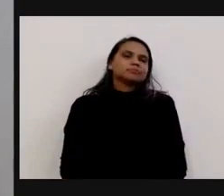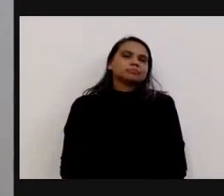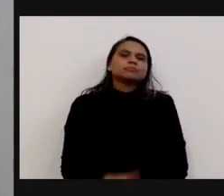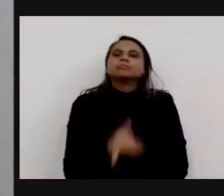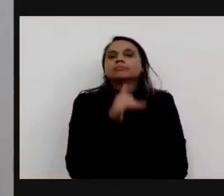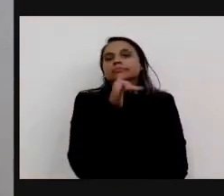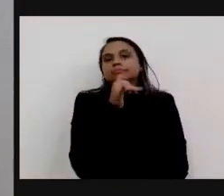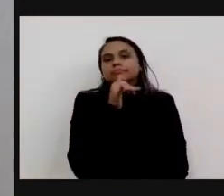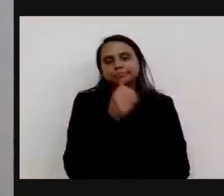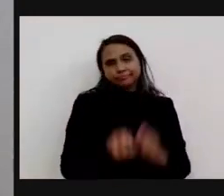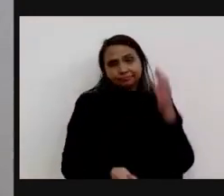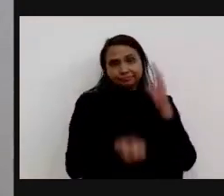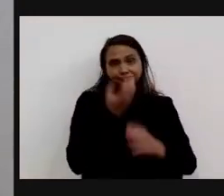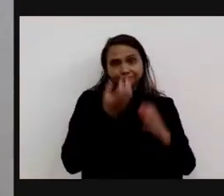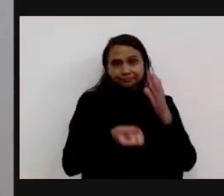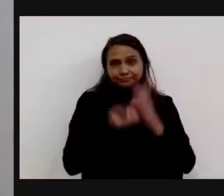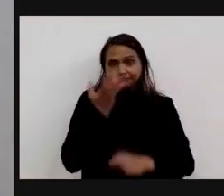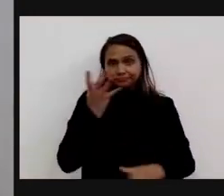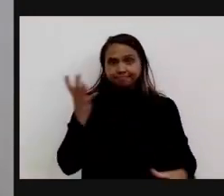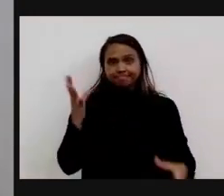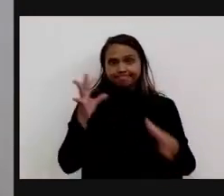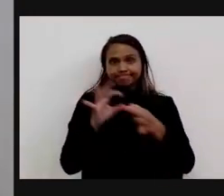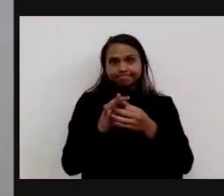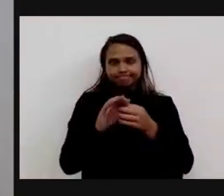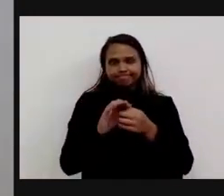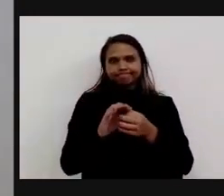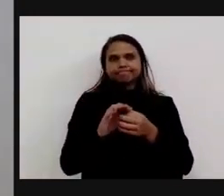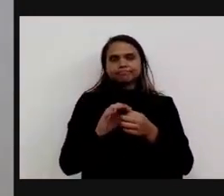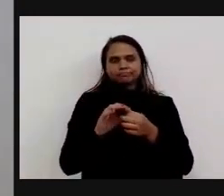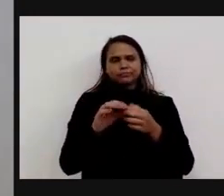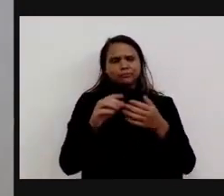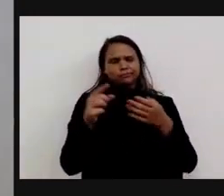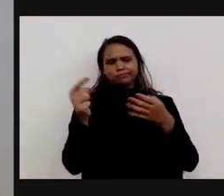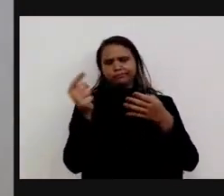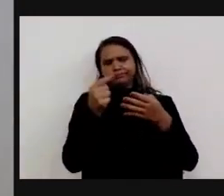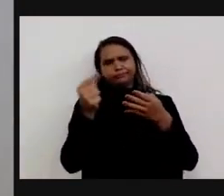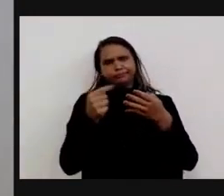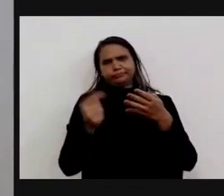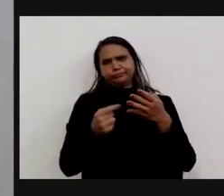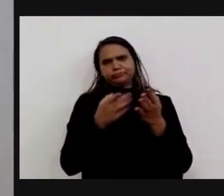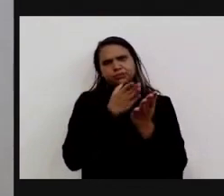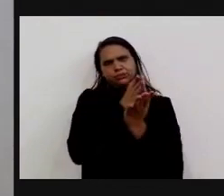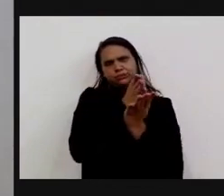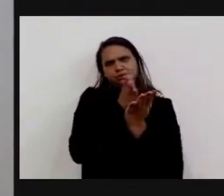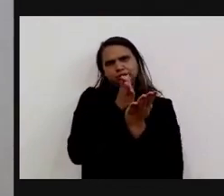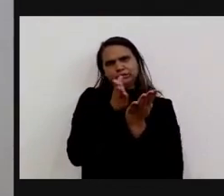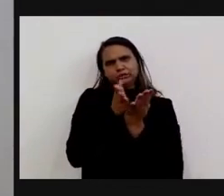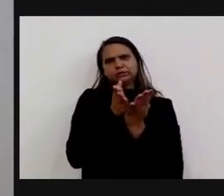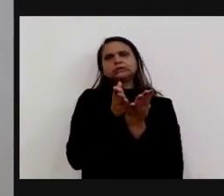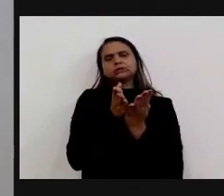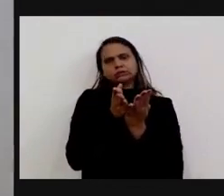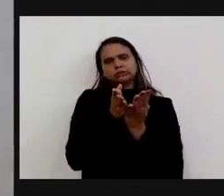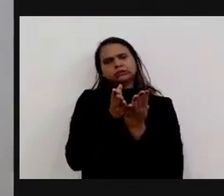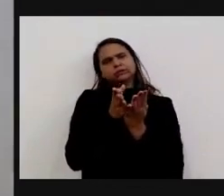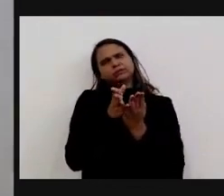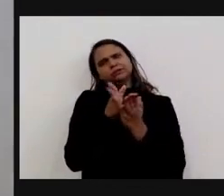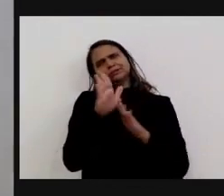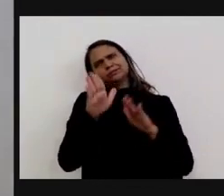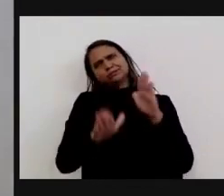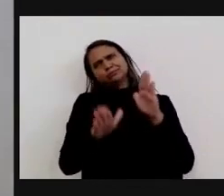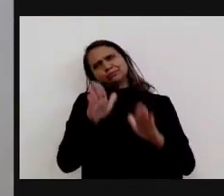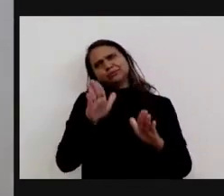produtividade engajamento motivação é multi fatorial né da gente quando a gente fala com coisa depende